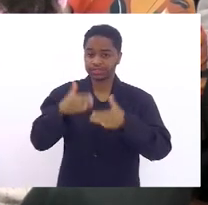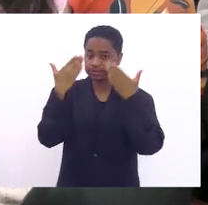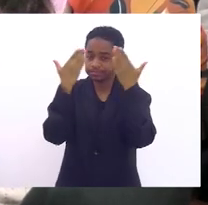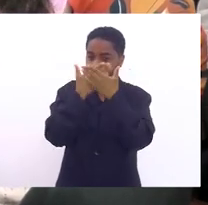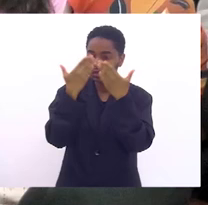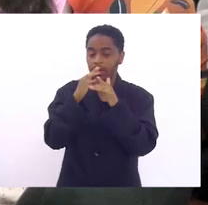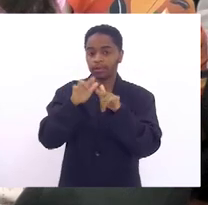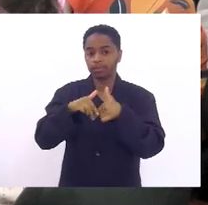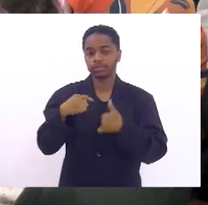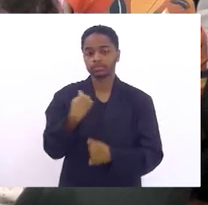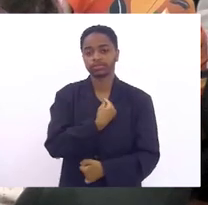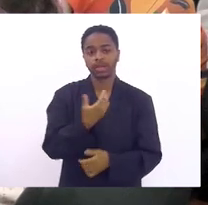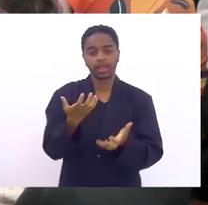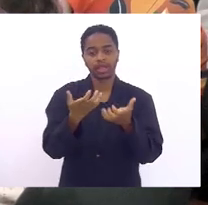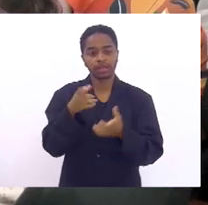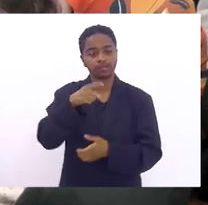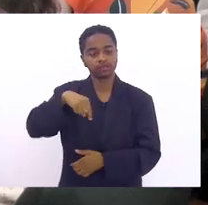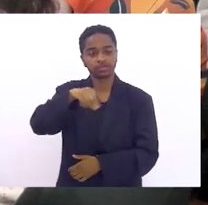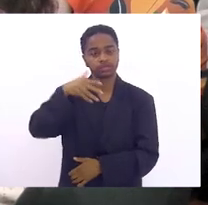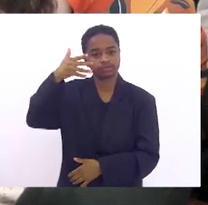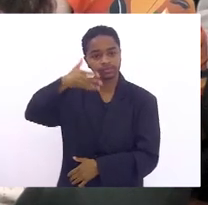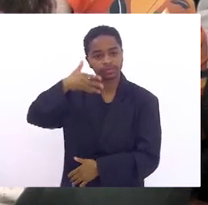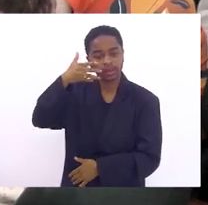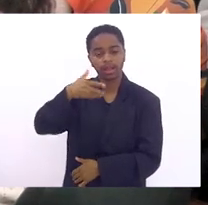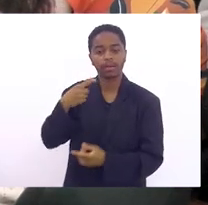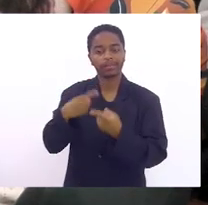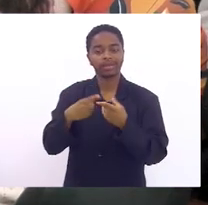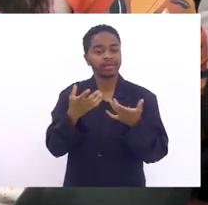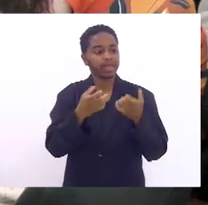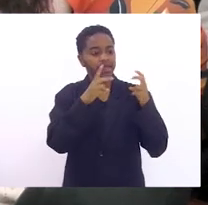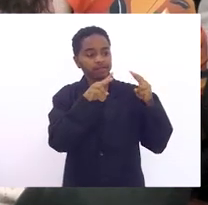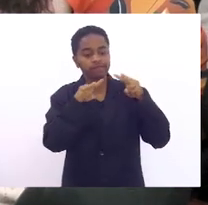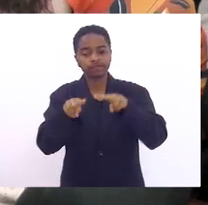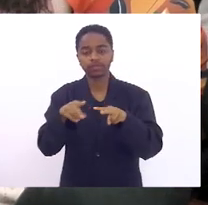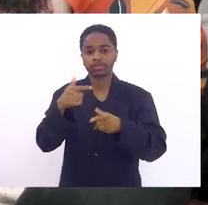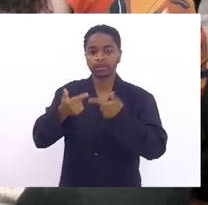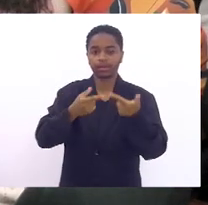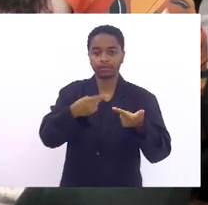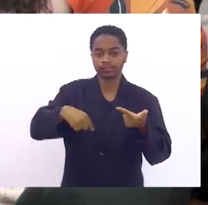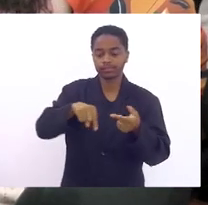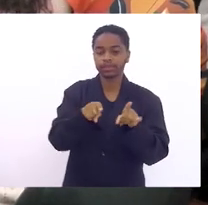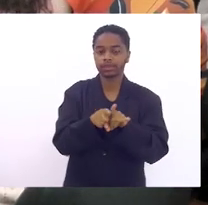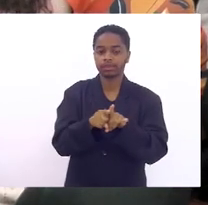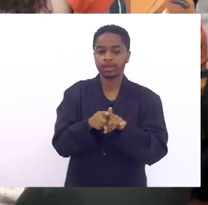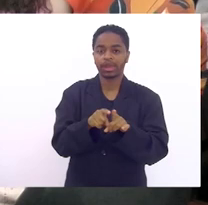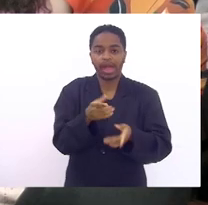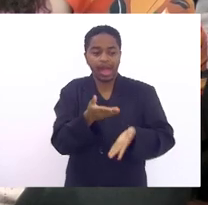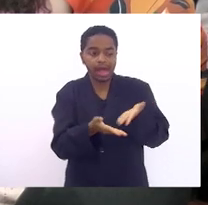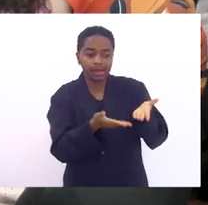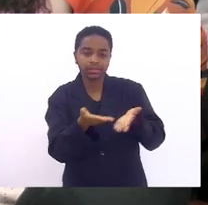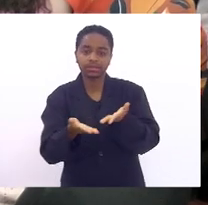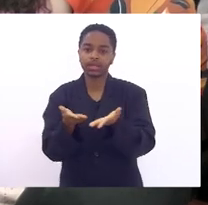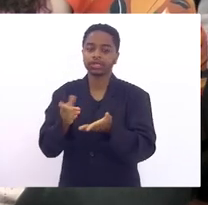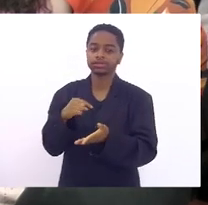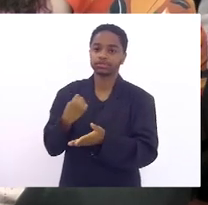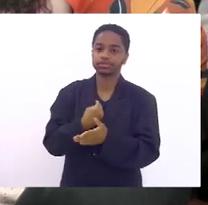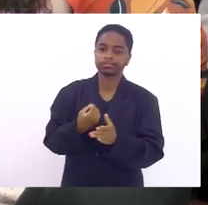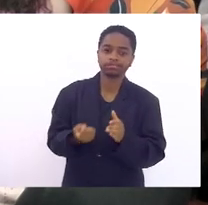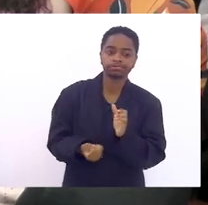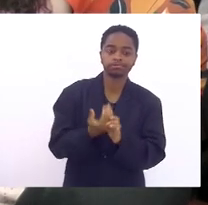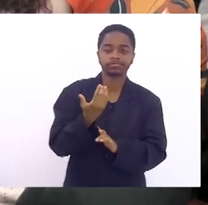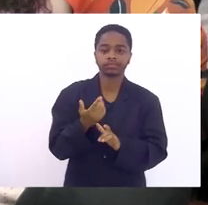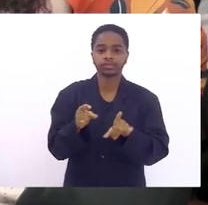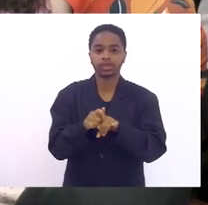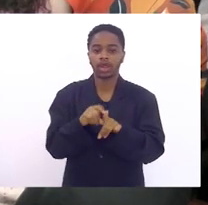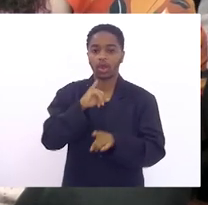falando para dar visibilidade ao trabalho de vocês mas também é isso diante das dos atendimentos que nós realizamos aqui a